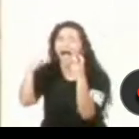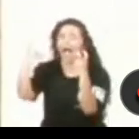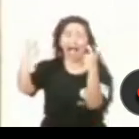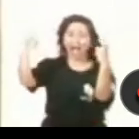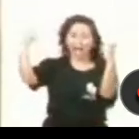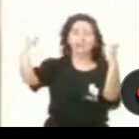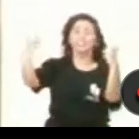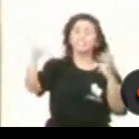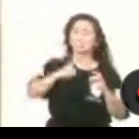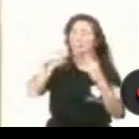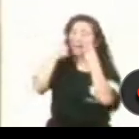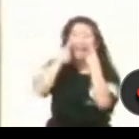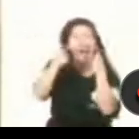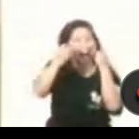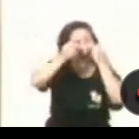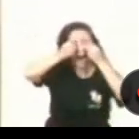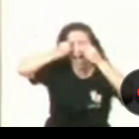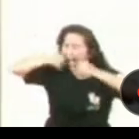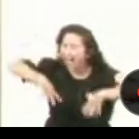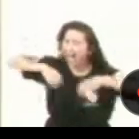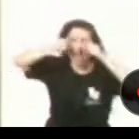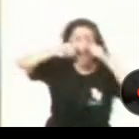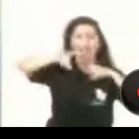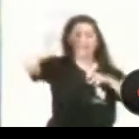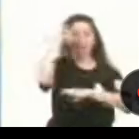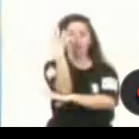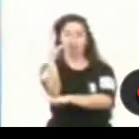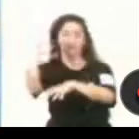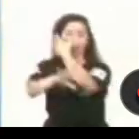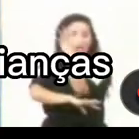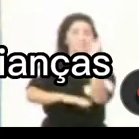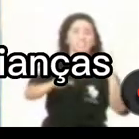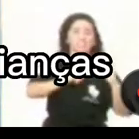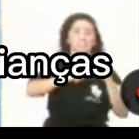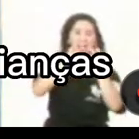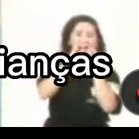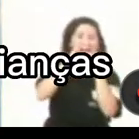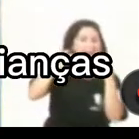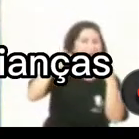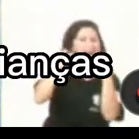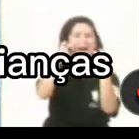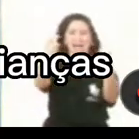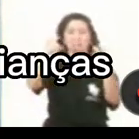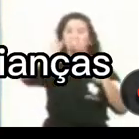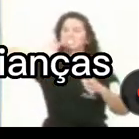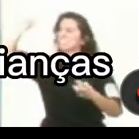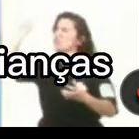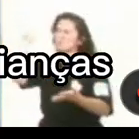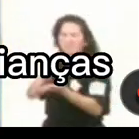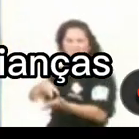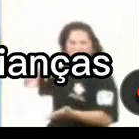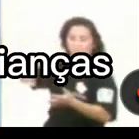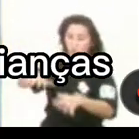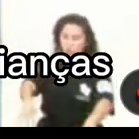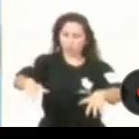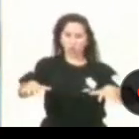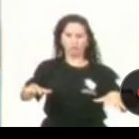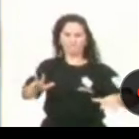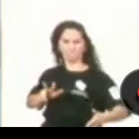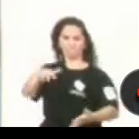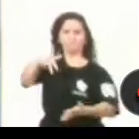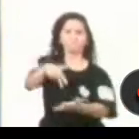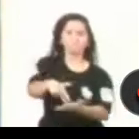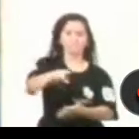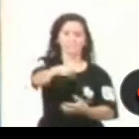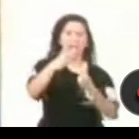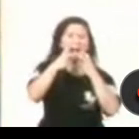Havia choro e gemido nas florestas. Havia grito nas cidades. Deus se levantou no trono e ouviu o grito das crianças no